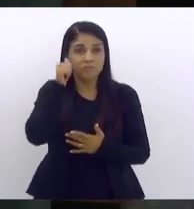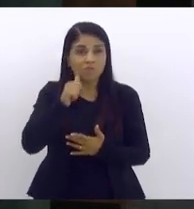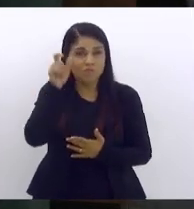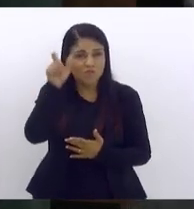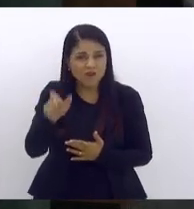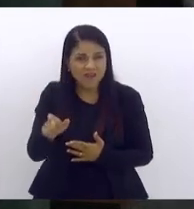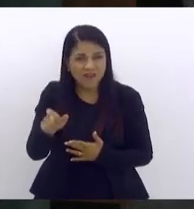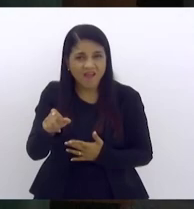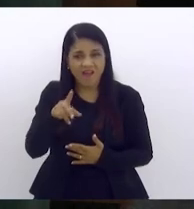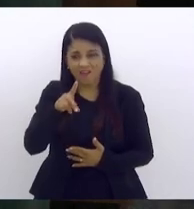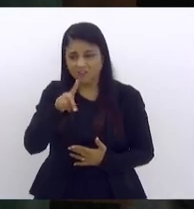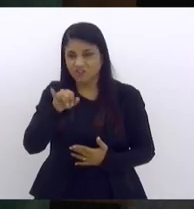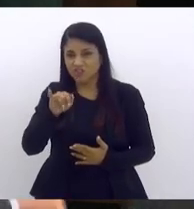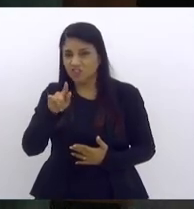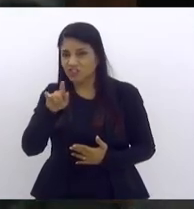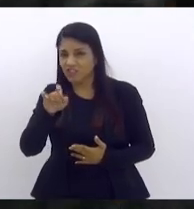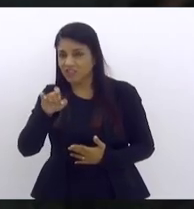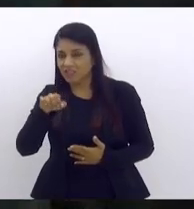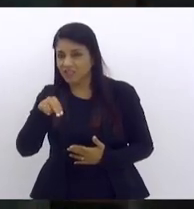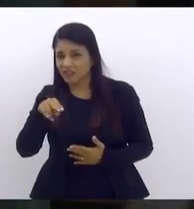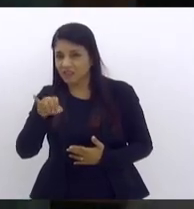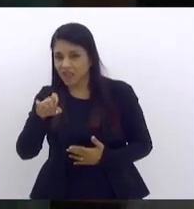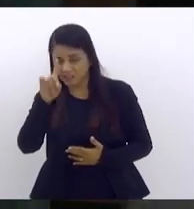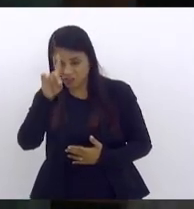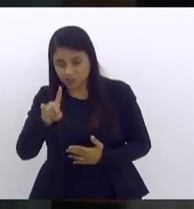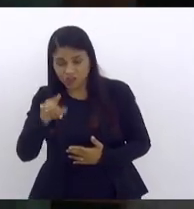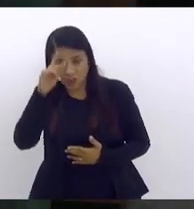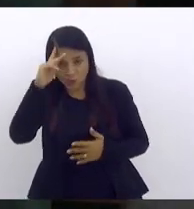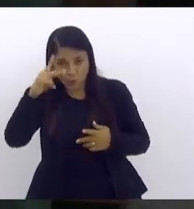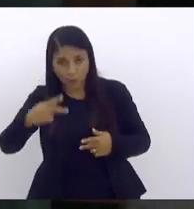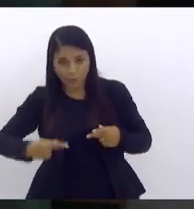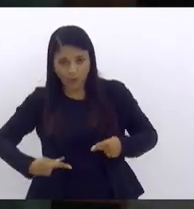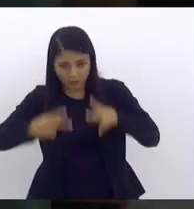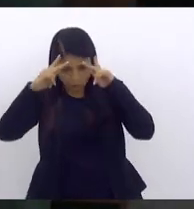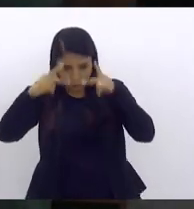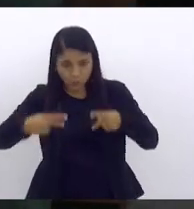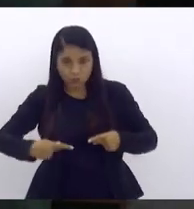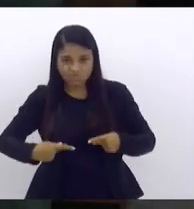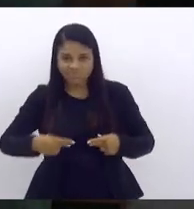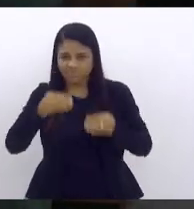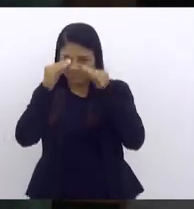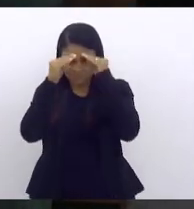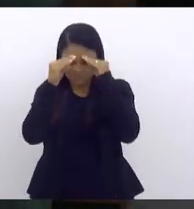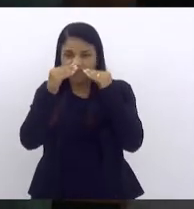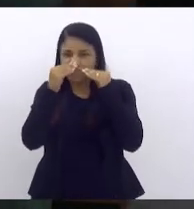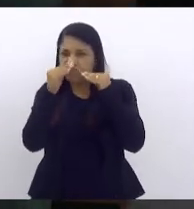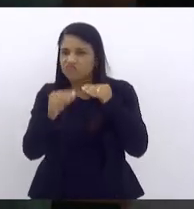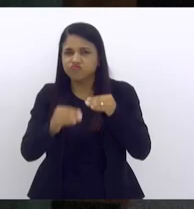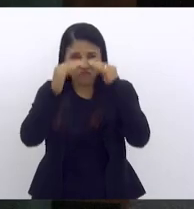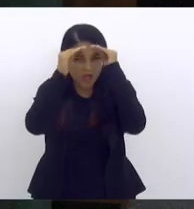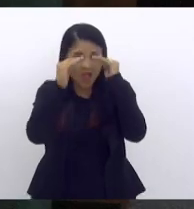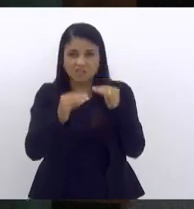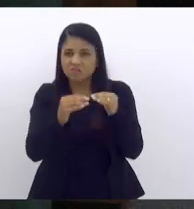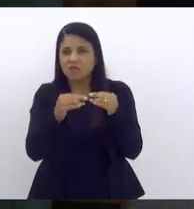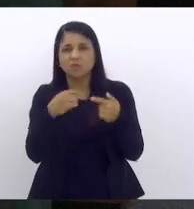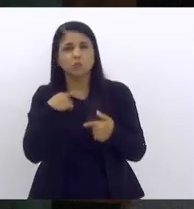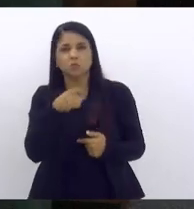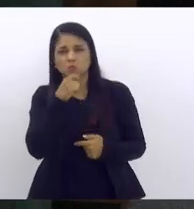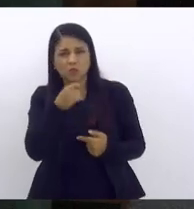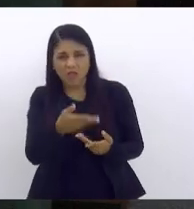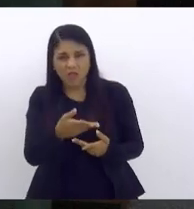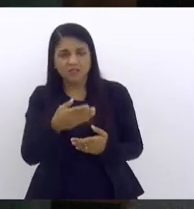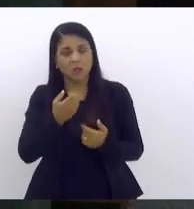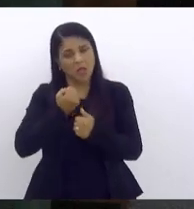sua dignidade humana é desrespeitada. Então, de pronto, fizemos um repúdio ali em